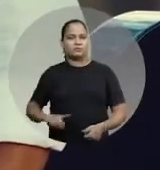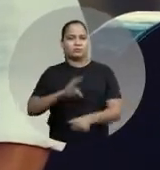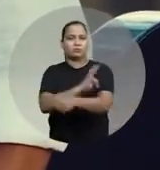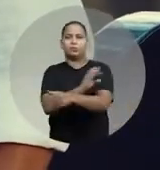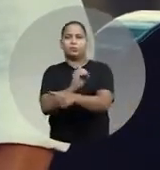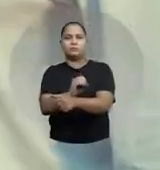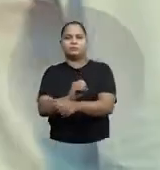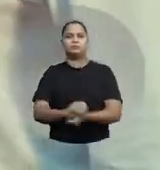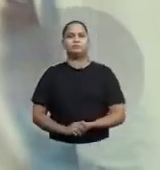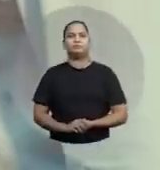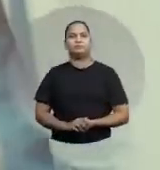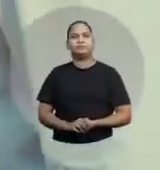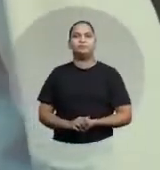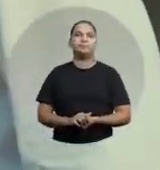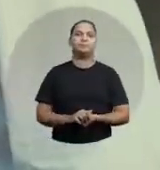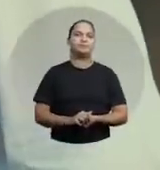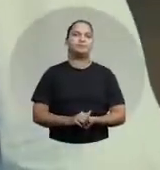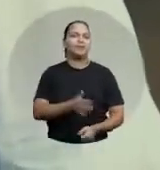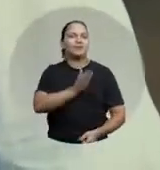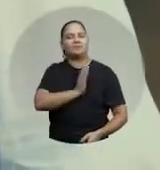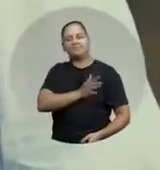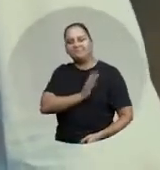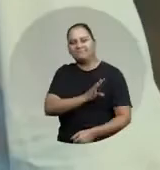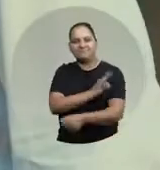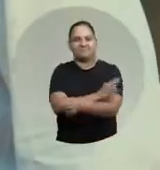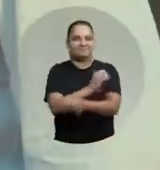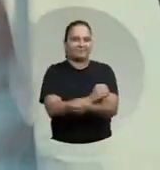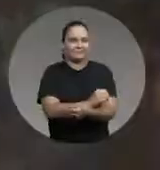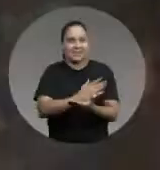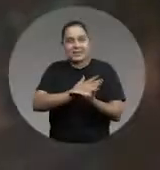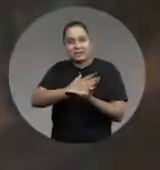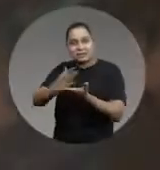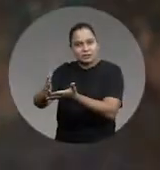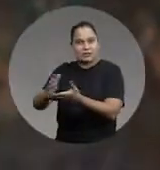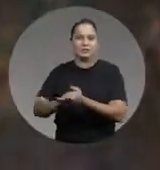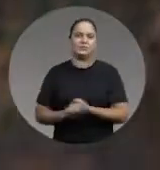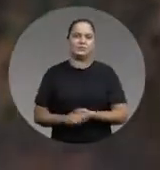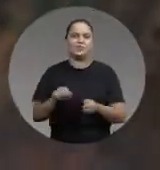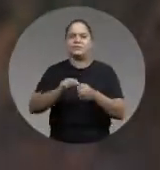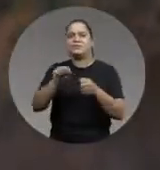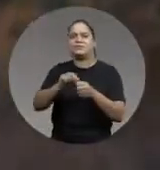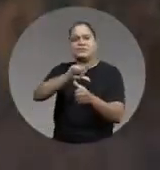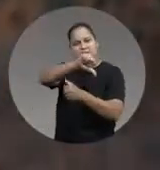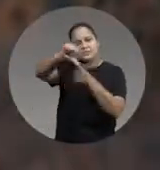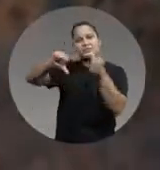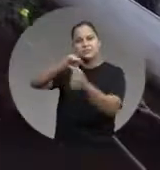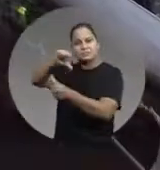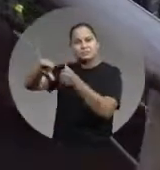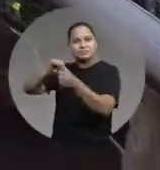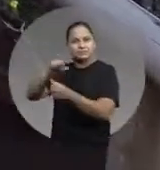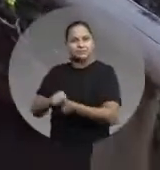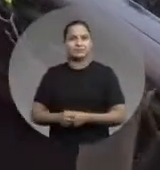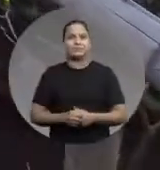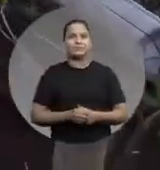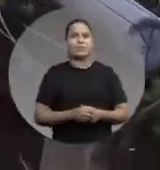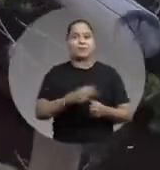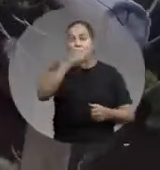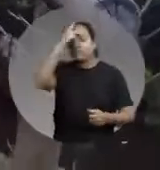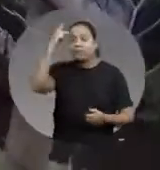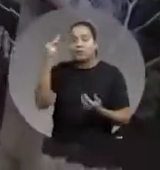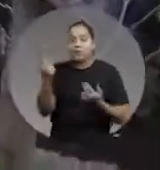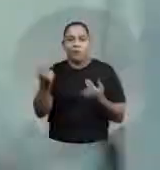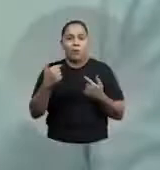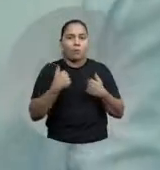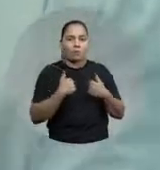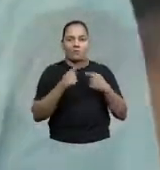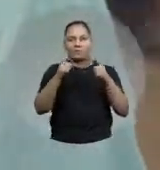já teve. O curraleiro chegou pra fazer diferente. Ele é